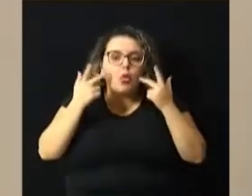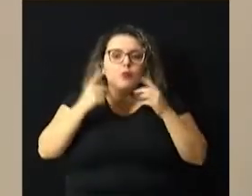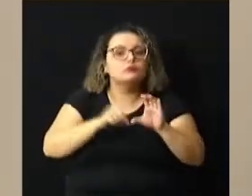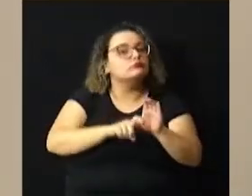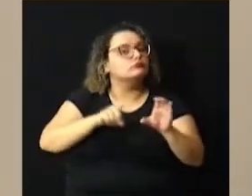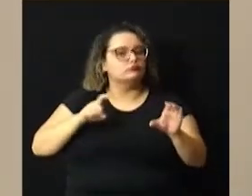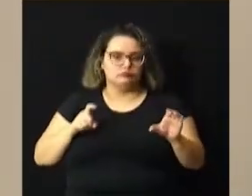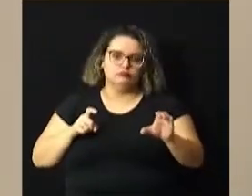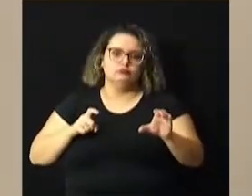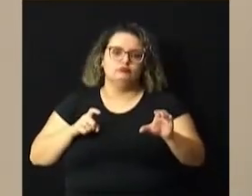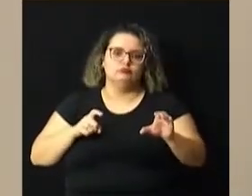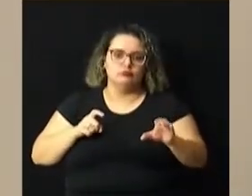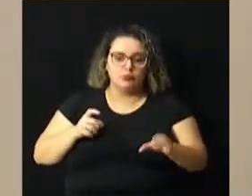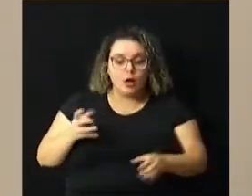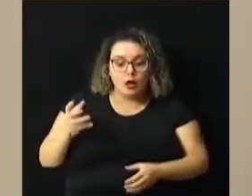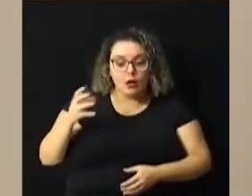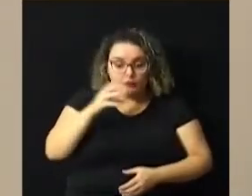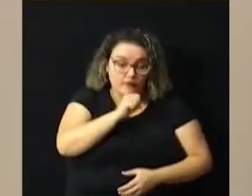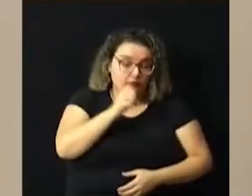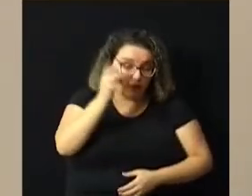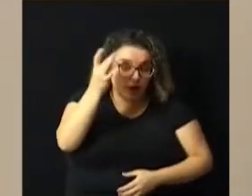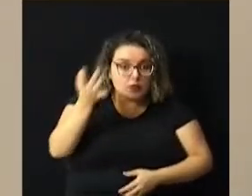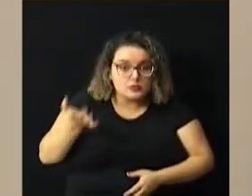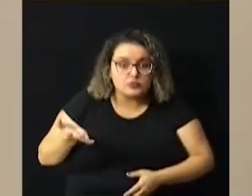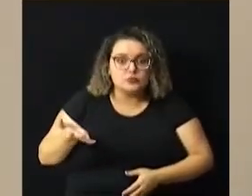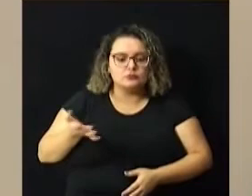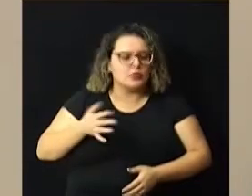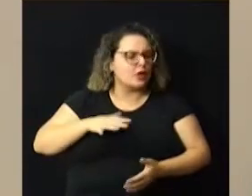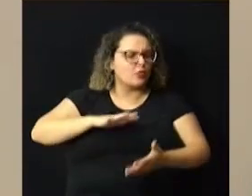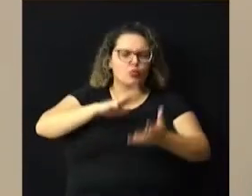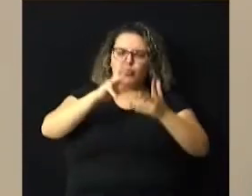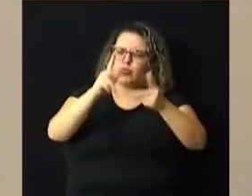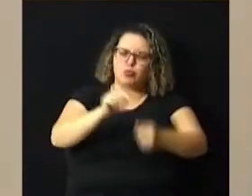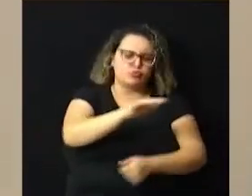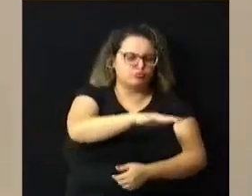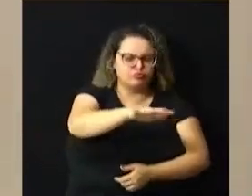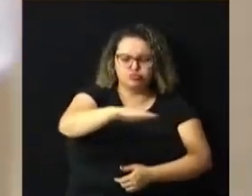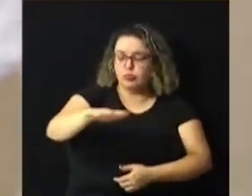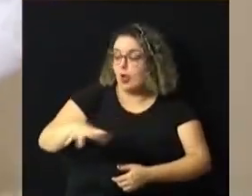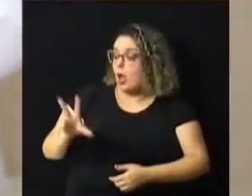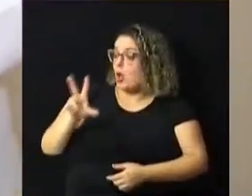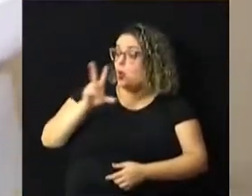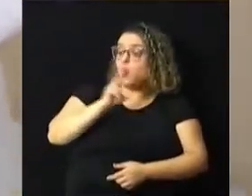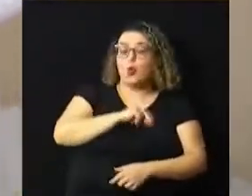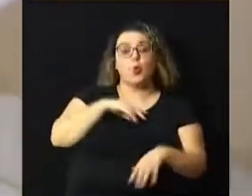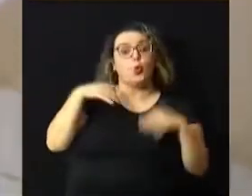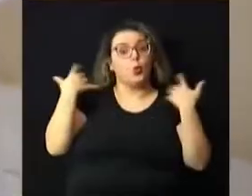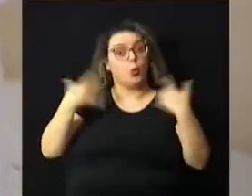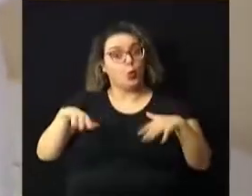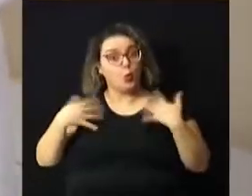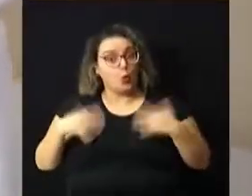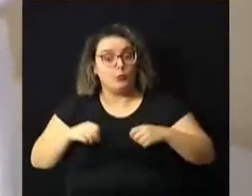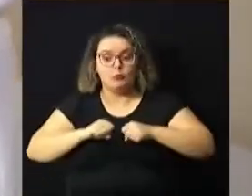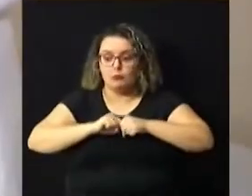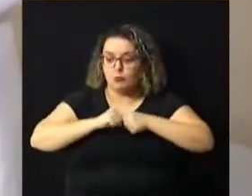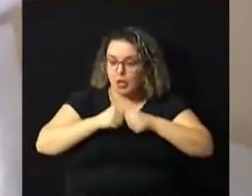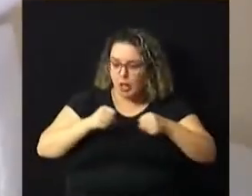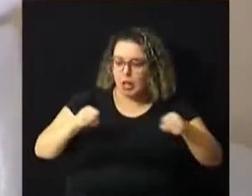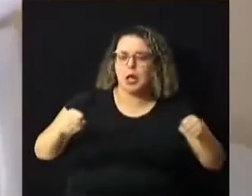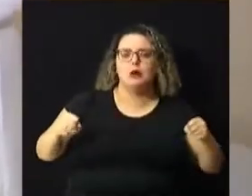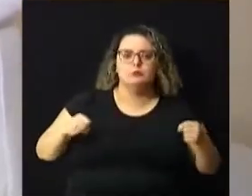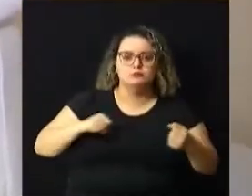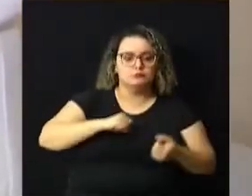autonomia e funcionalidade, a gente se insere em todos esses setores. Puxa vida, então é grande aí, não é,